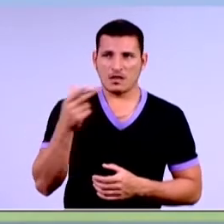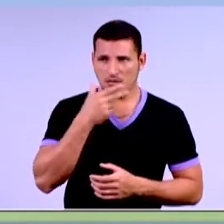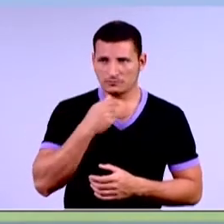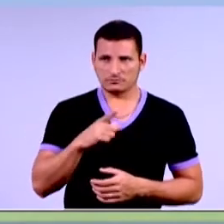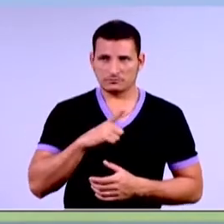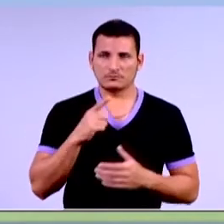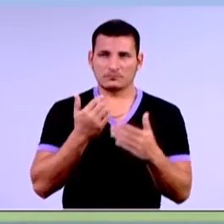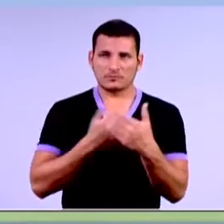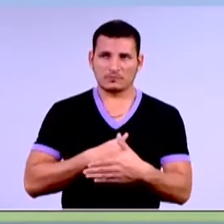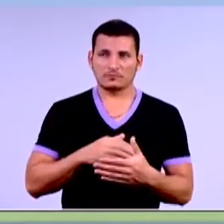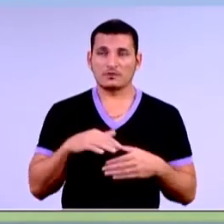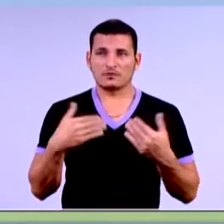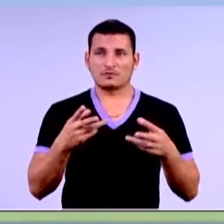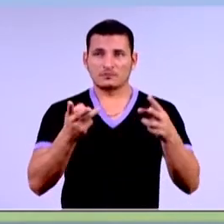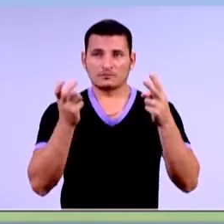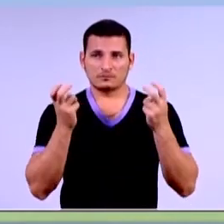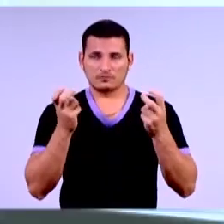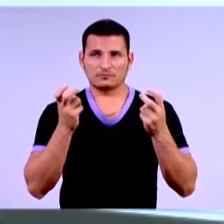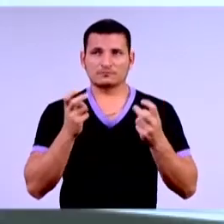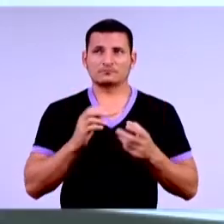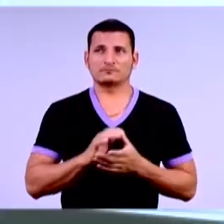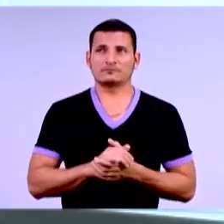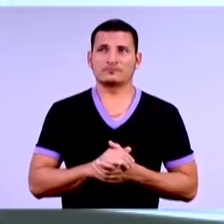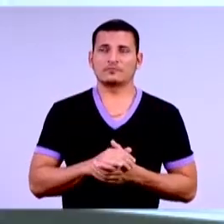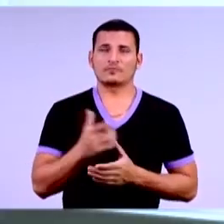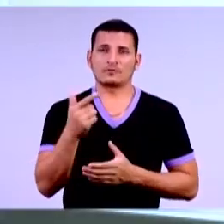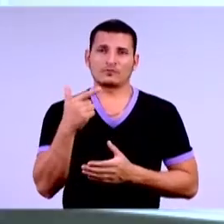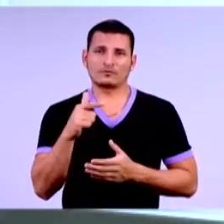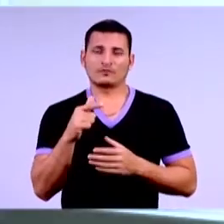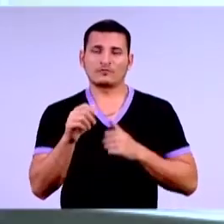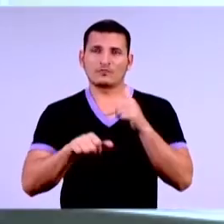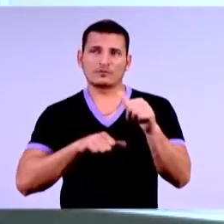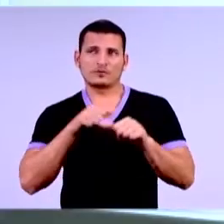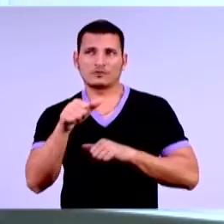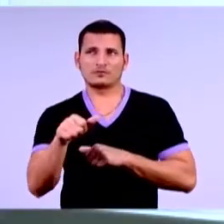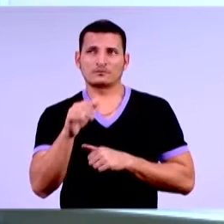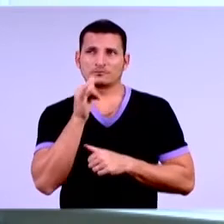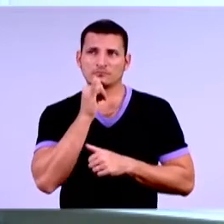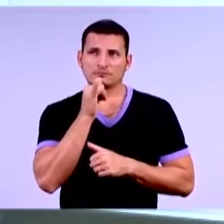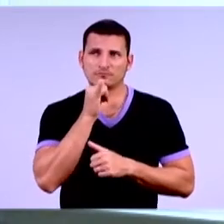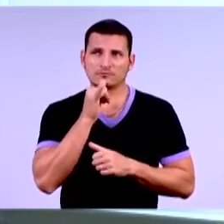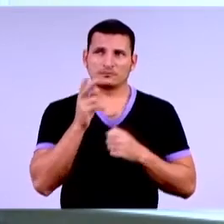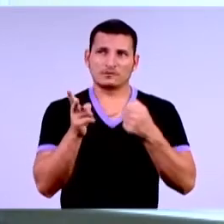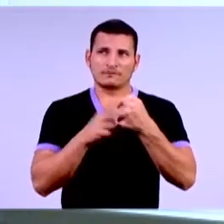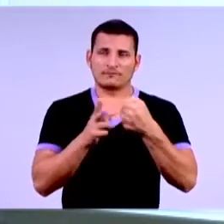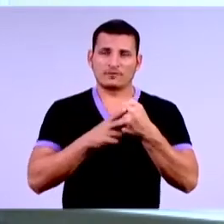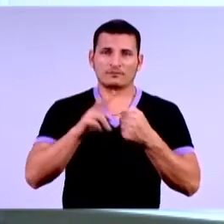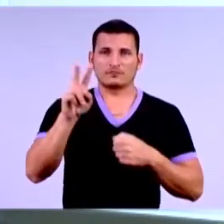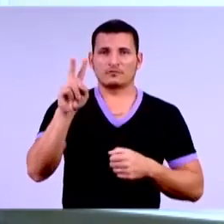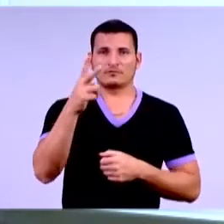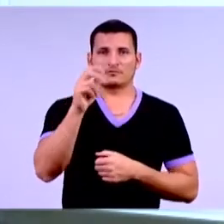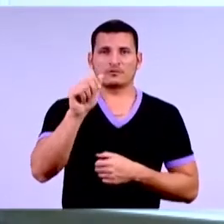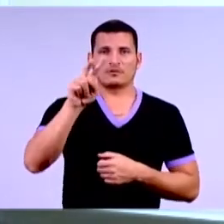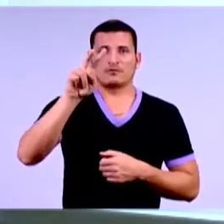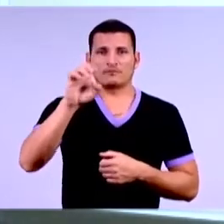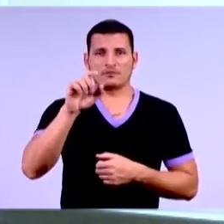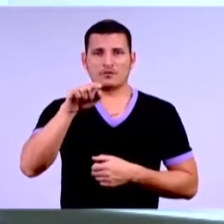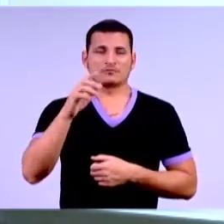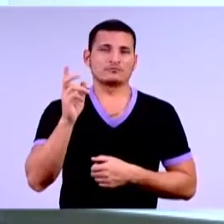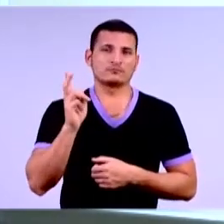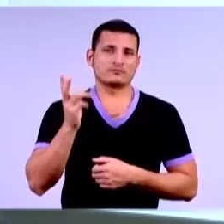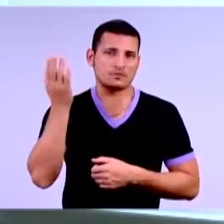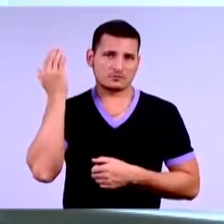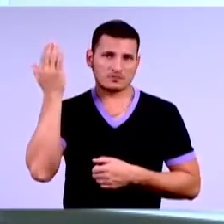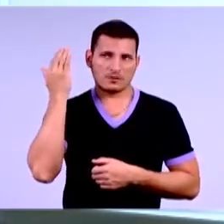percebo que não há mudança por exemplo com réu o verbo correto ele vai ficar no passado